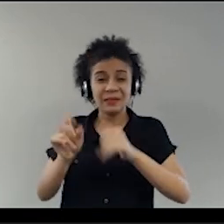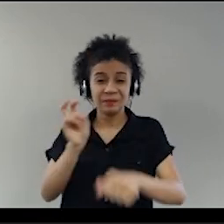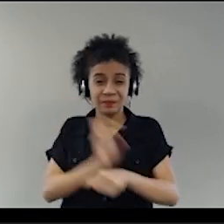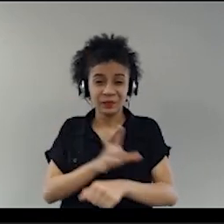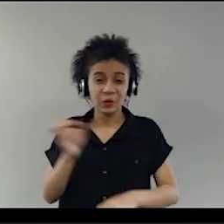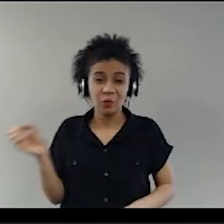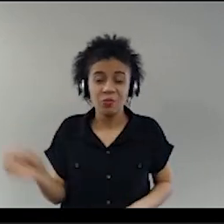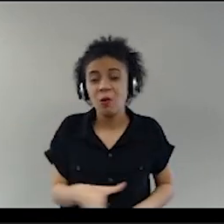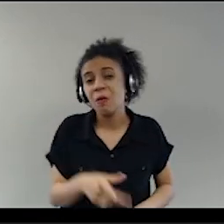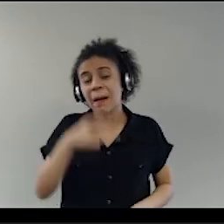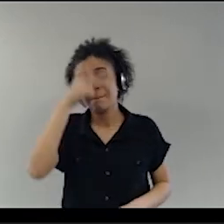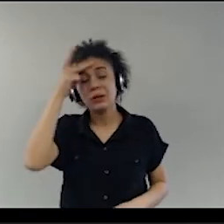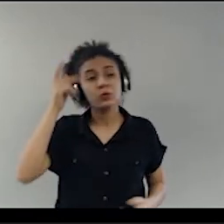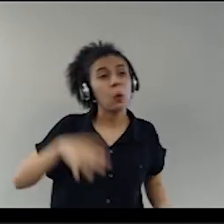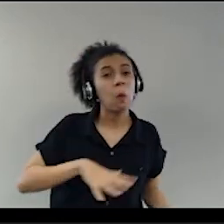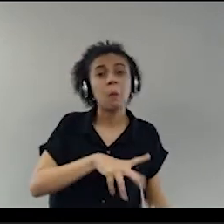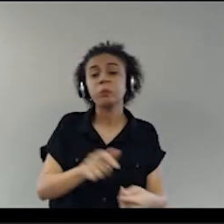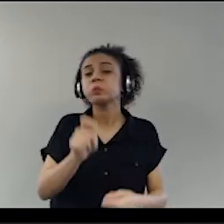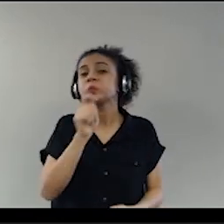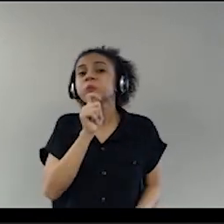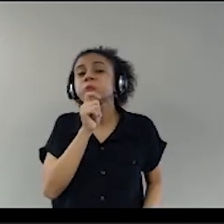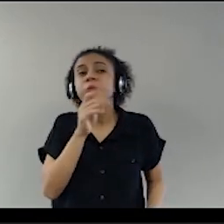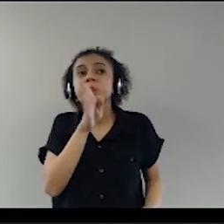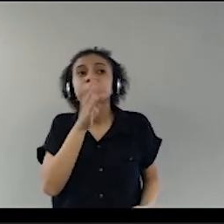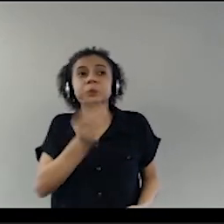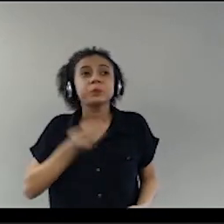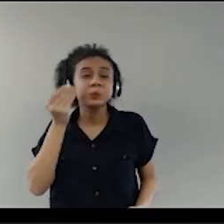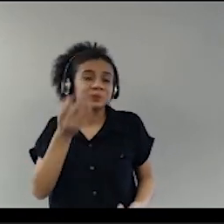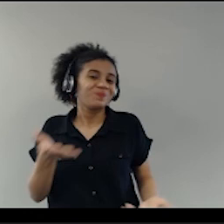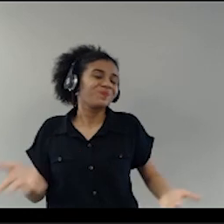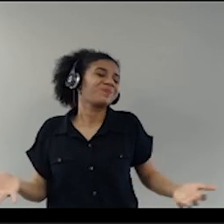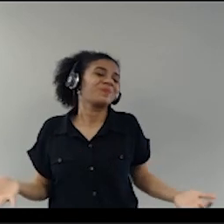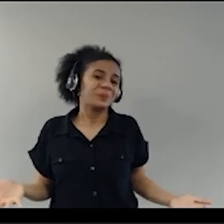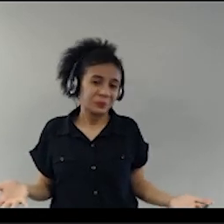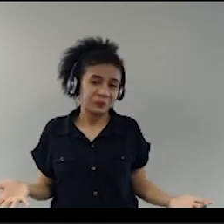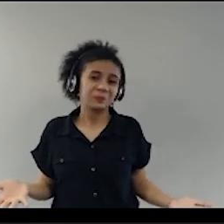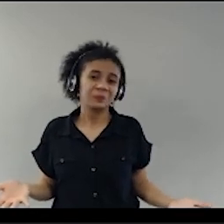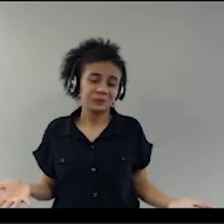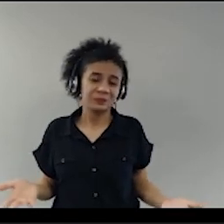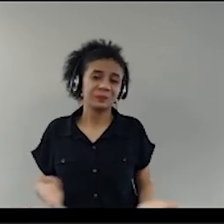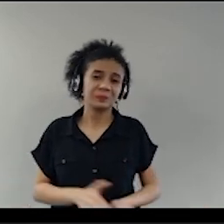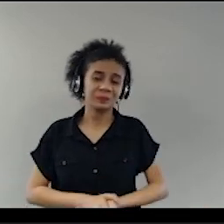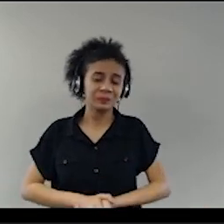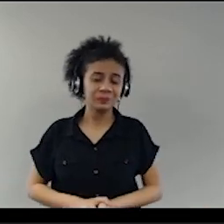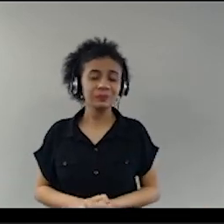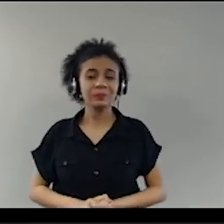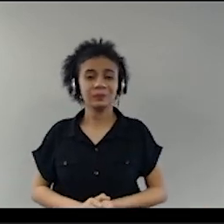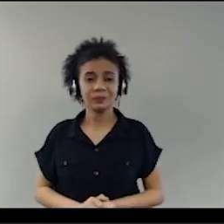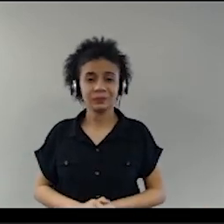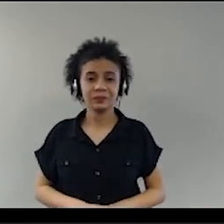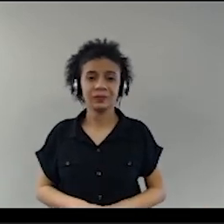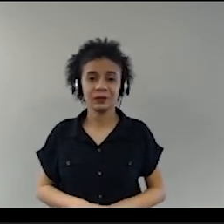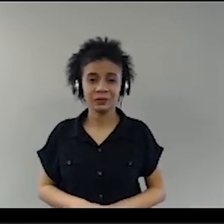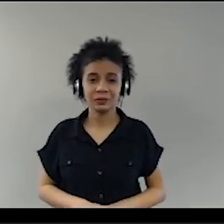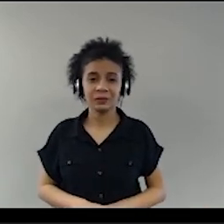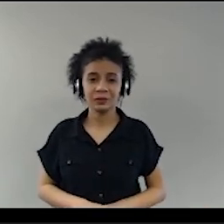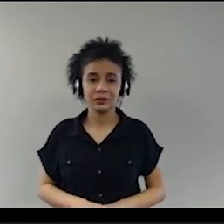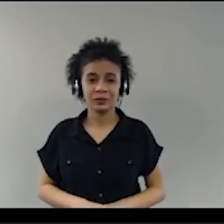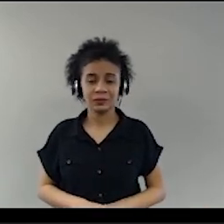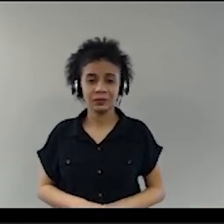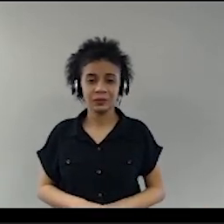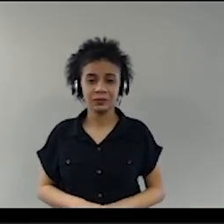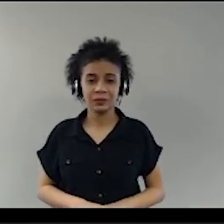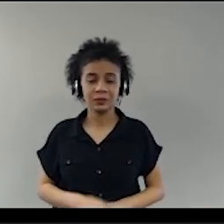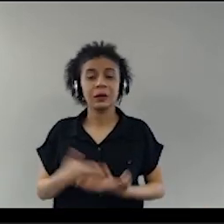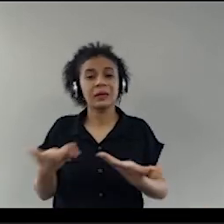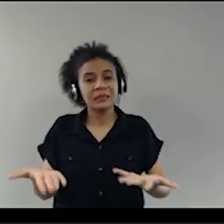onde a humanidade não parada, ocorre ocorrendo nesse. Então, os desafios